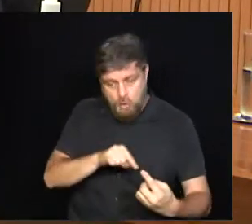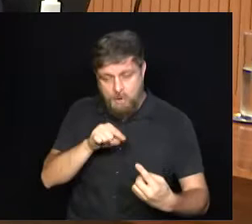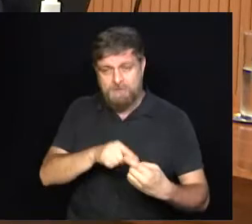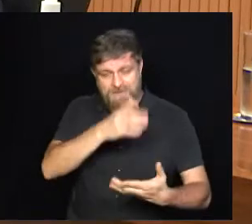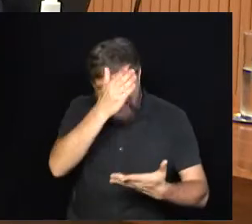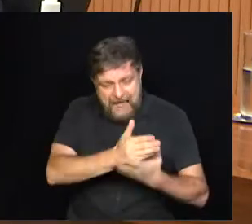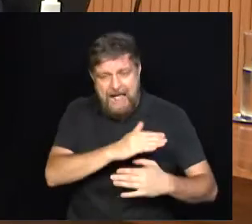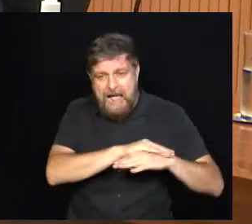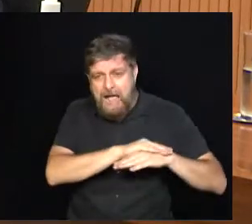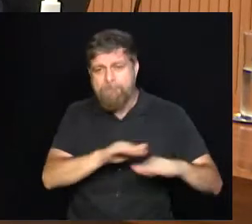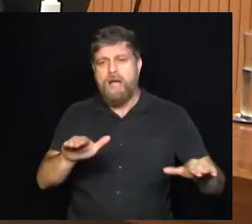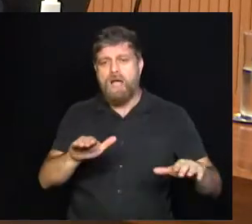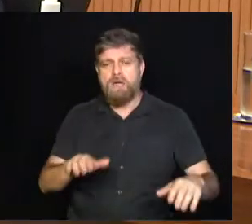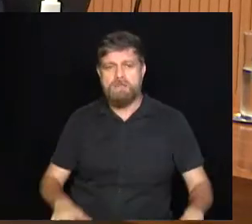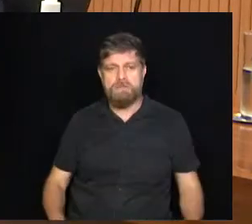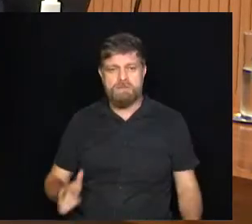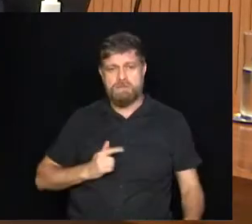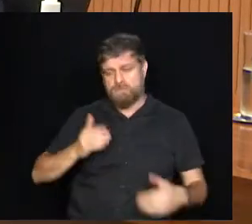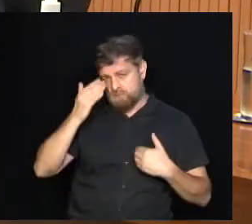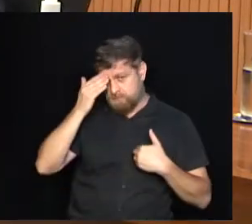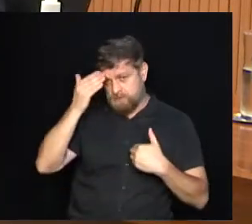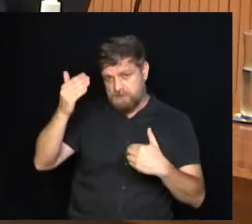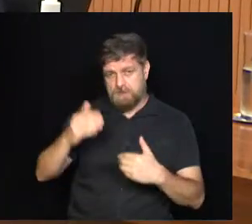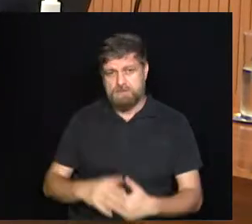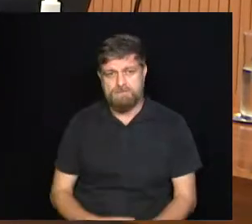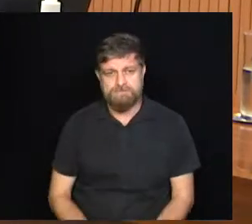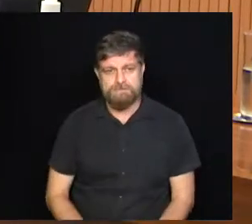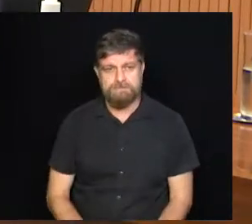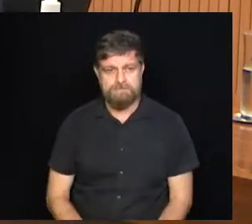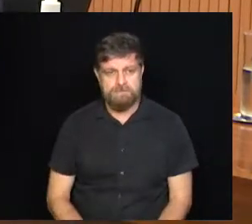acabe. Muito obrigada, viu?